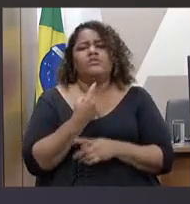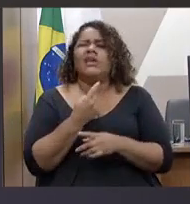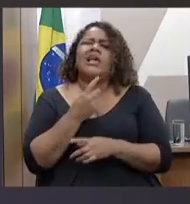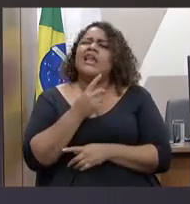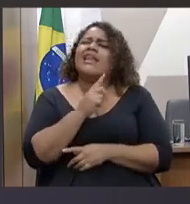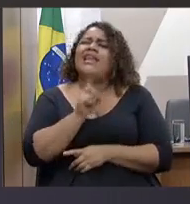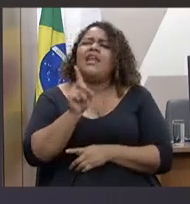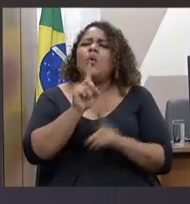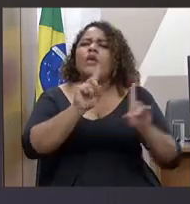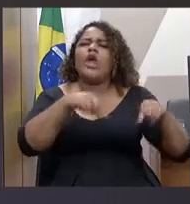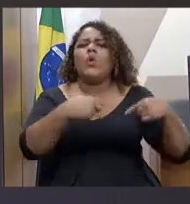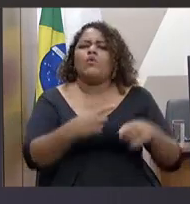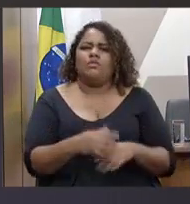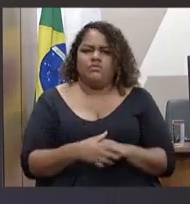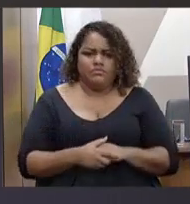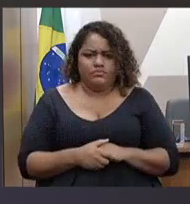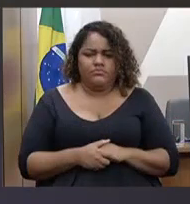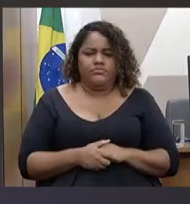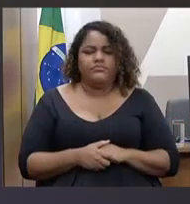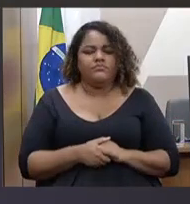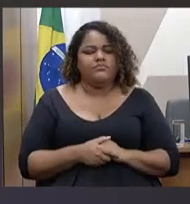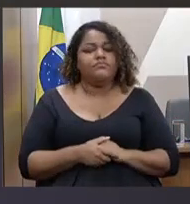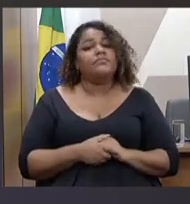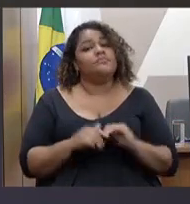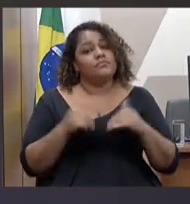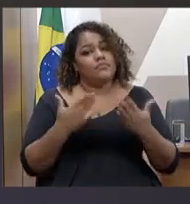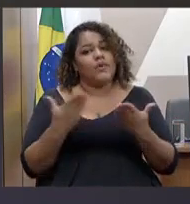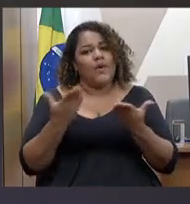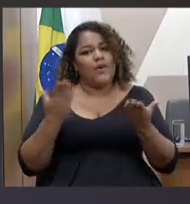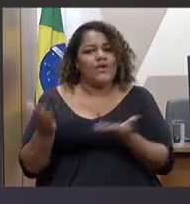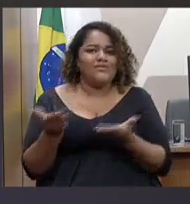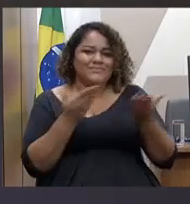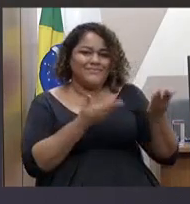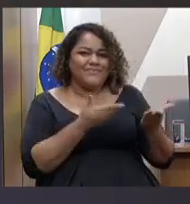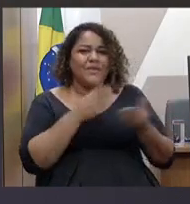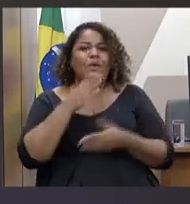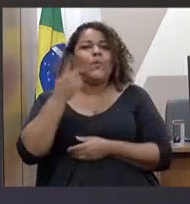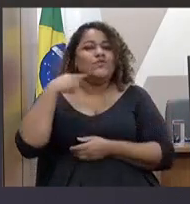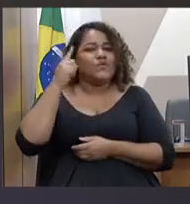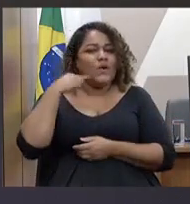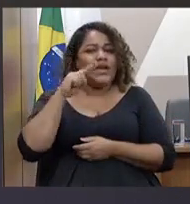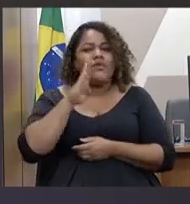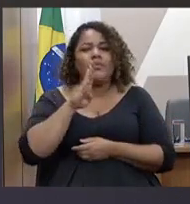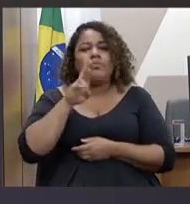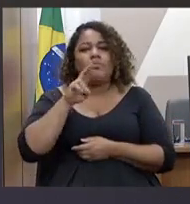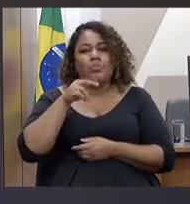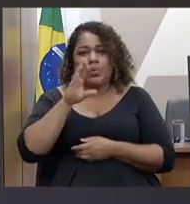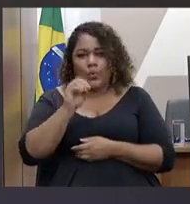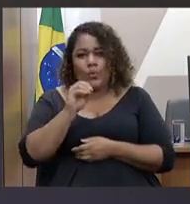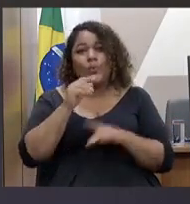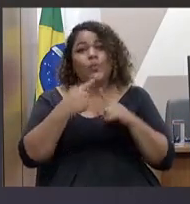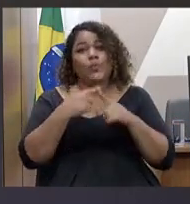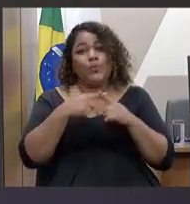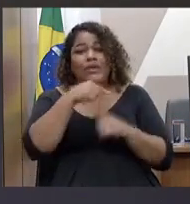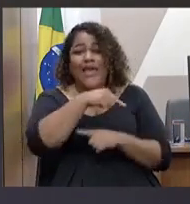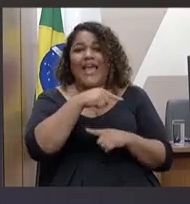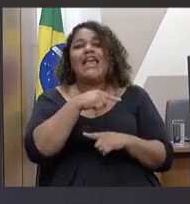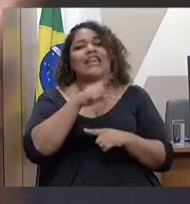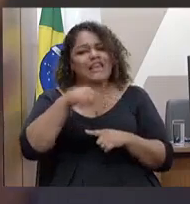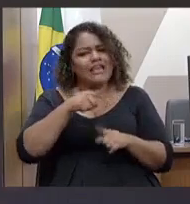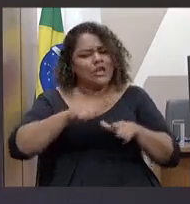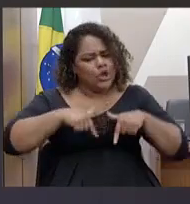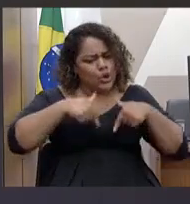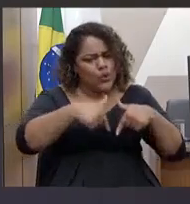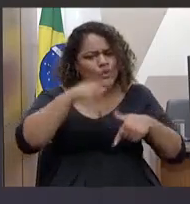ele passar os acidentes os números porque é o nosso guerreiro todos os dias estão batendo de frente com a justiça do trabalho lutando em defesa nas